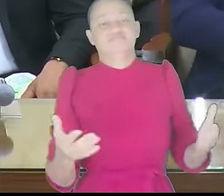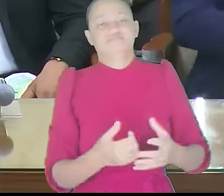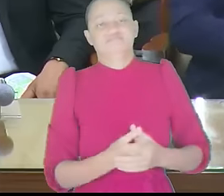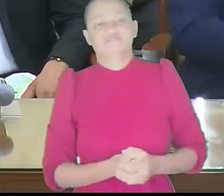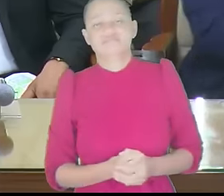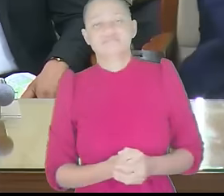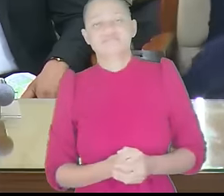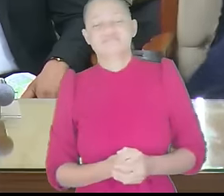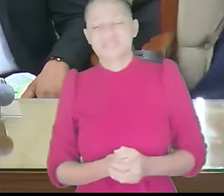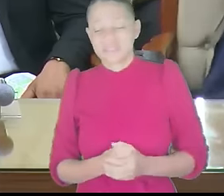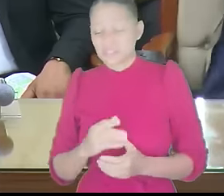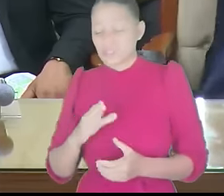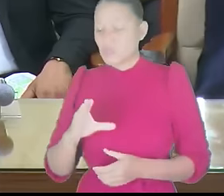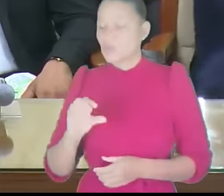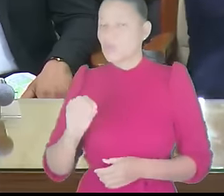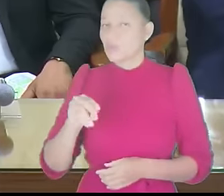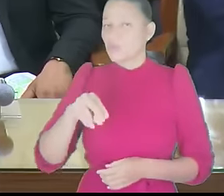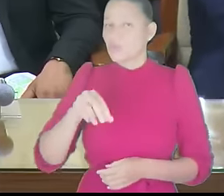de Constantino.